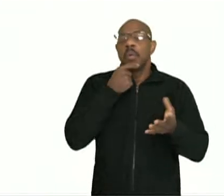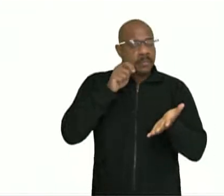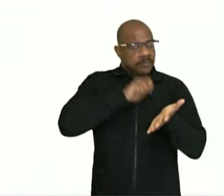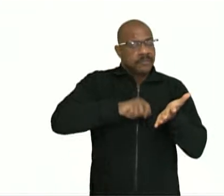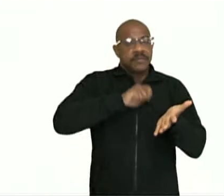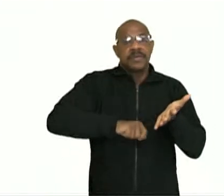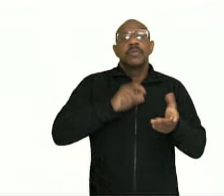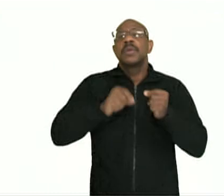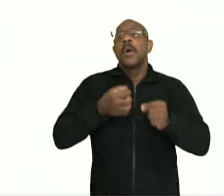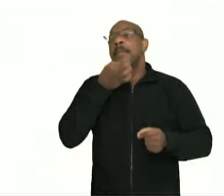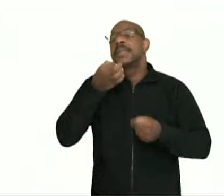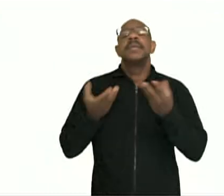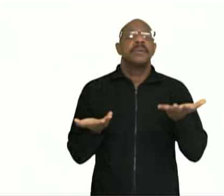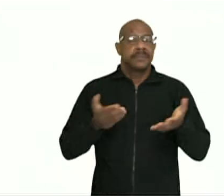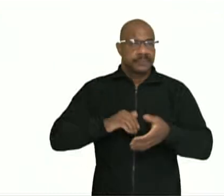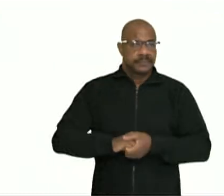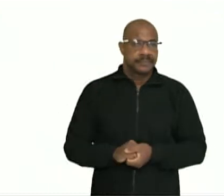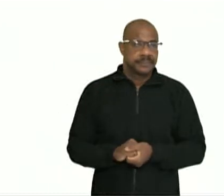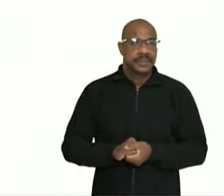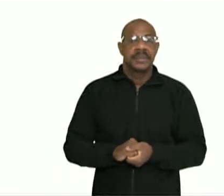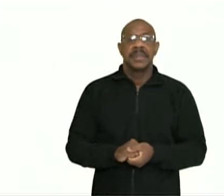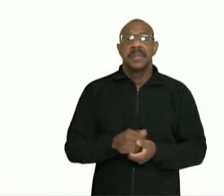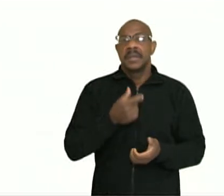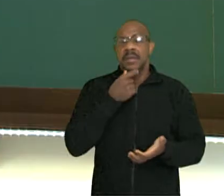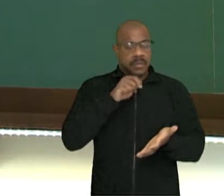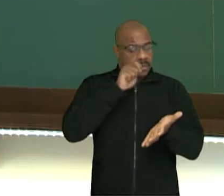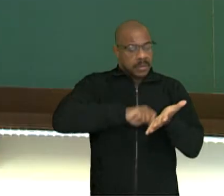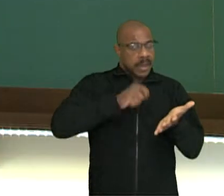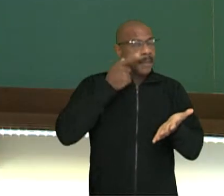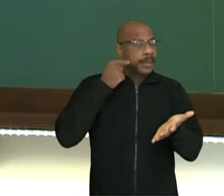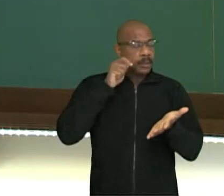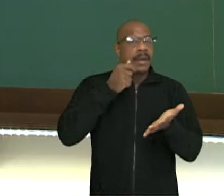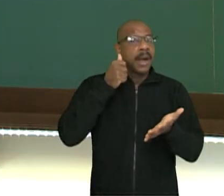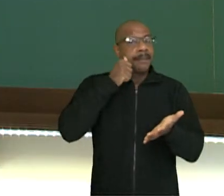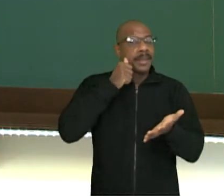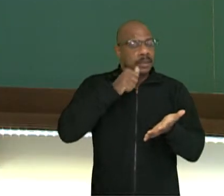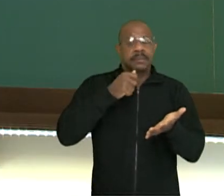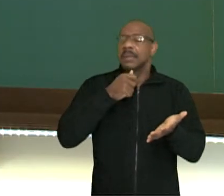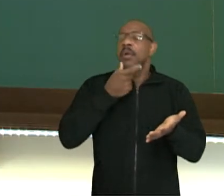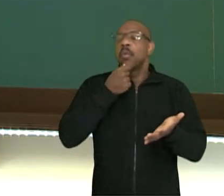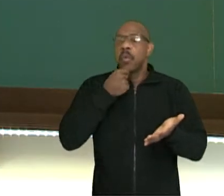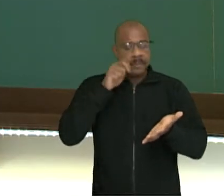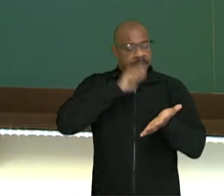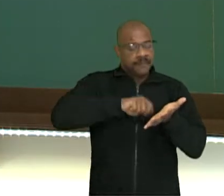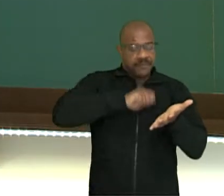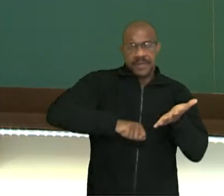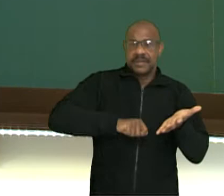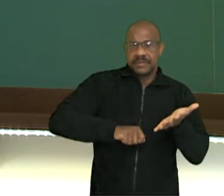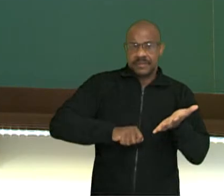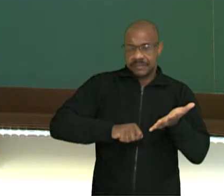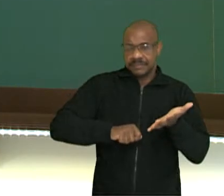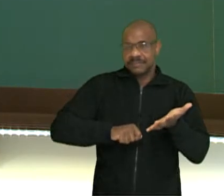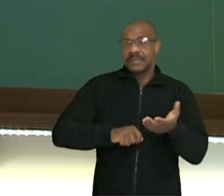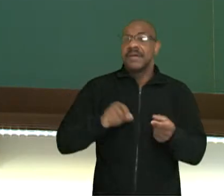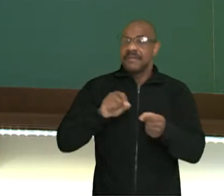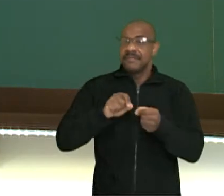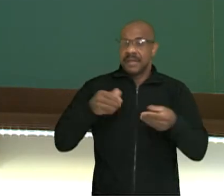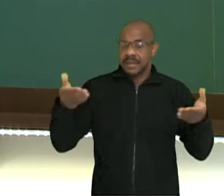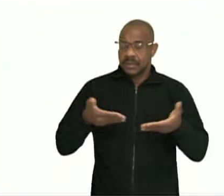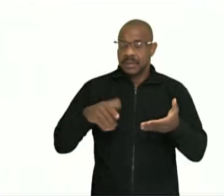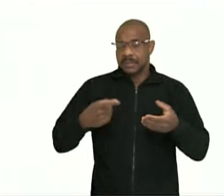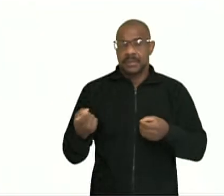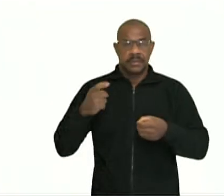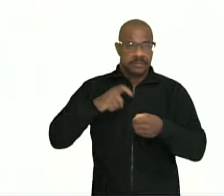defende? Quem é o articulista? É a pessoa que produziu o artigo. Faz aí, que eu volto daqui a pouco